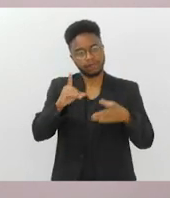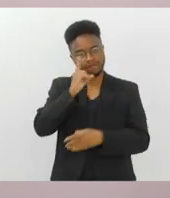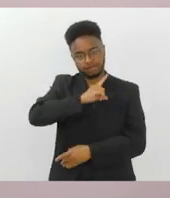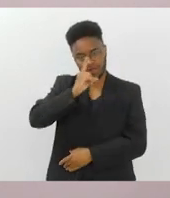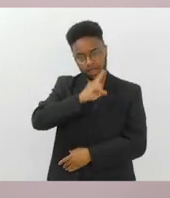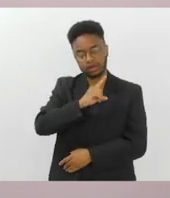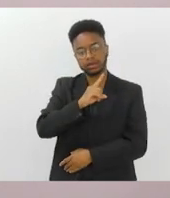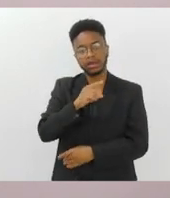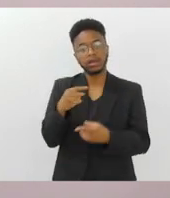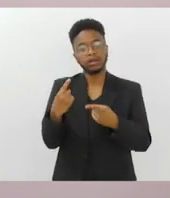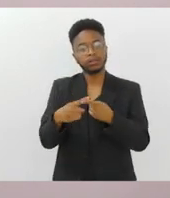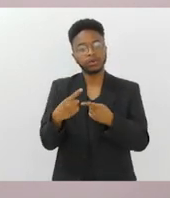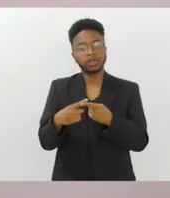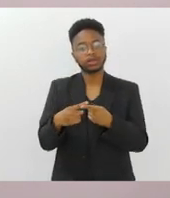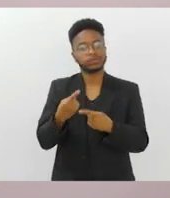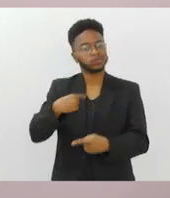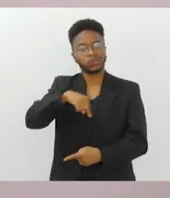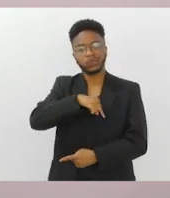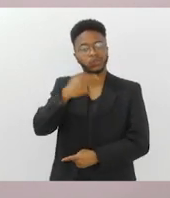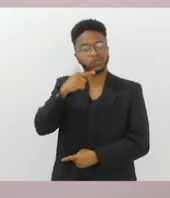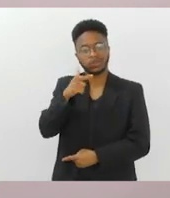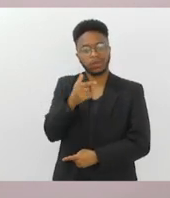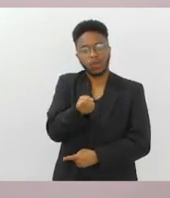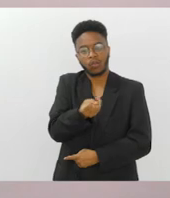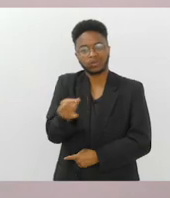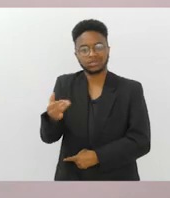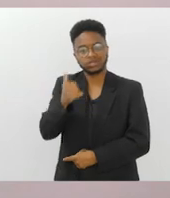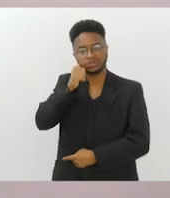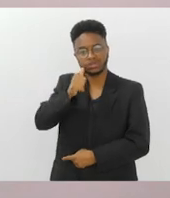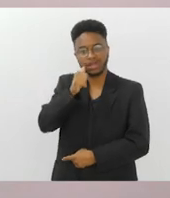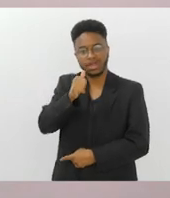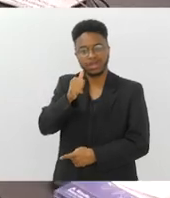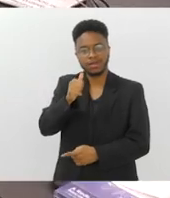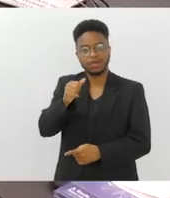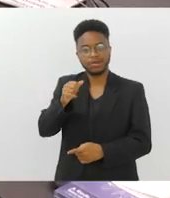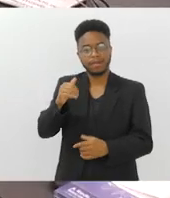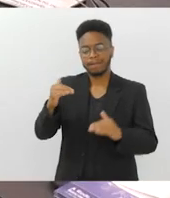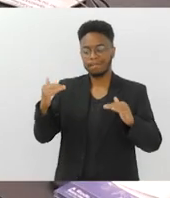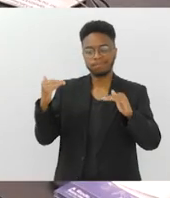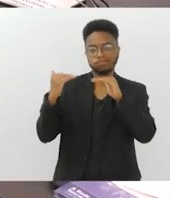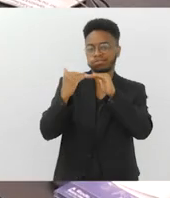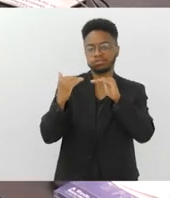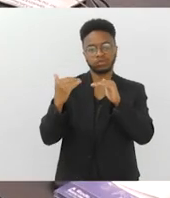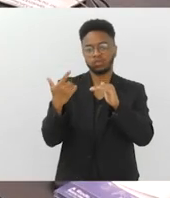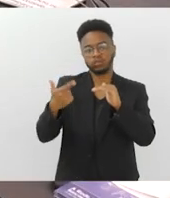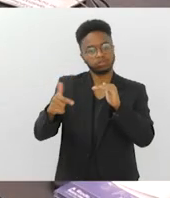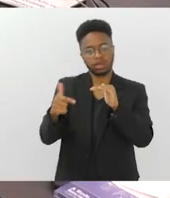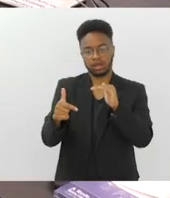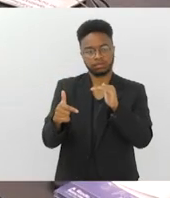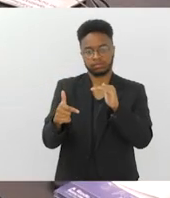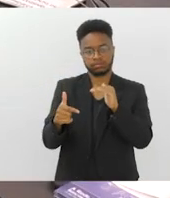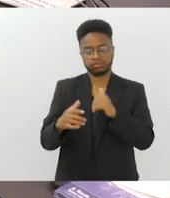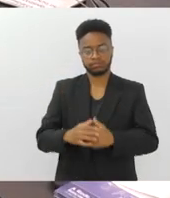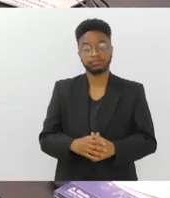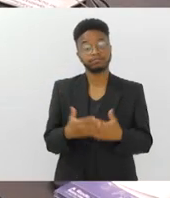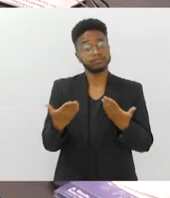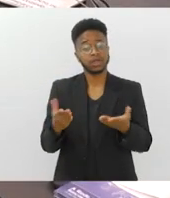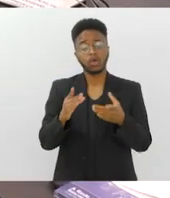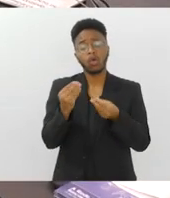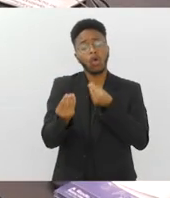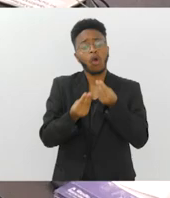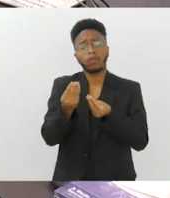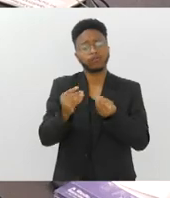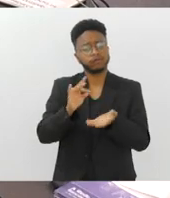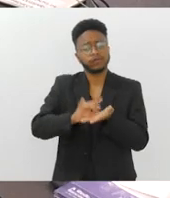falha, porque não temos o número de mulheres nas casas legislativas como deveria ser. Então, que democracia é